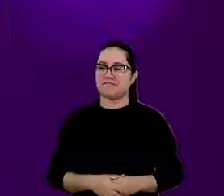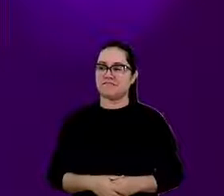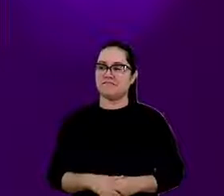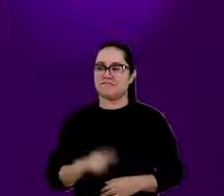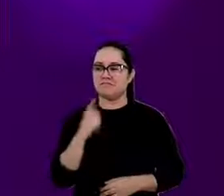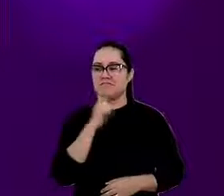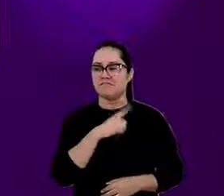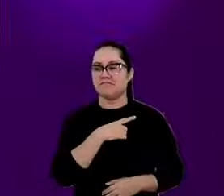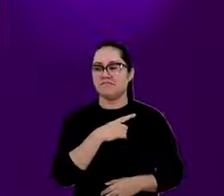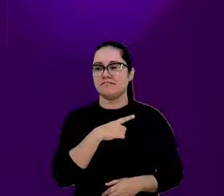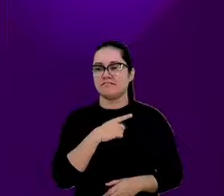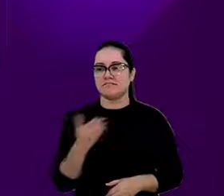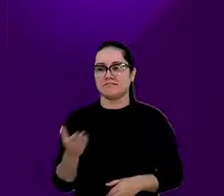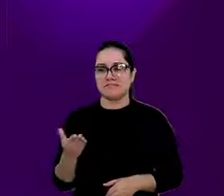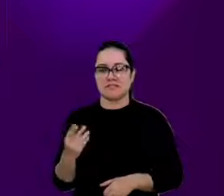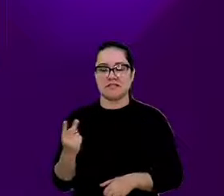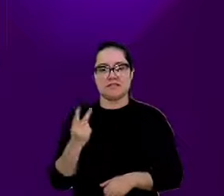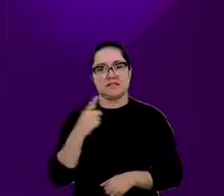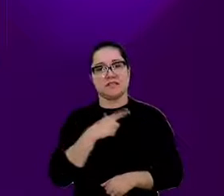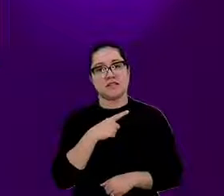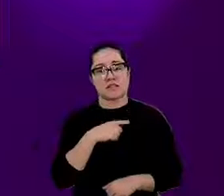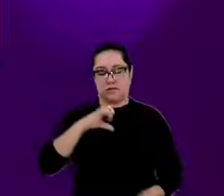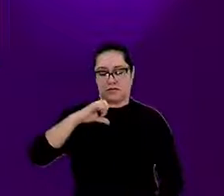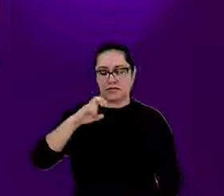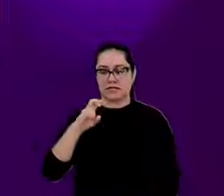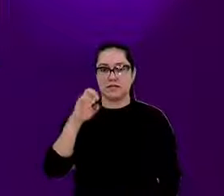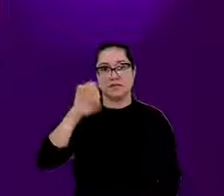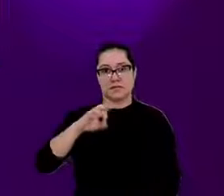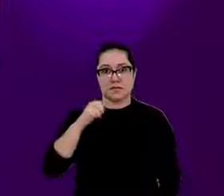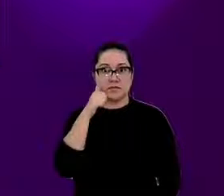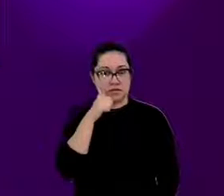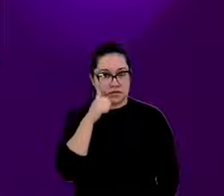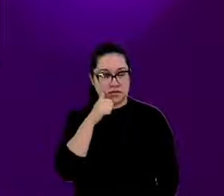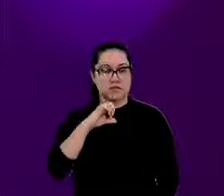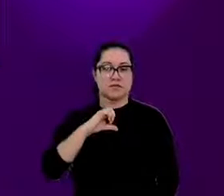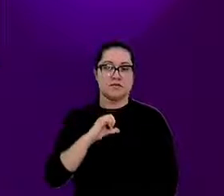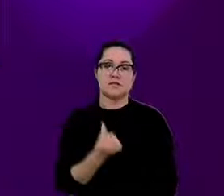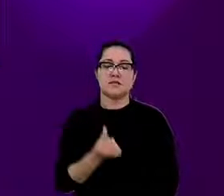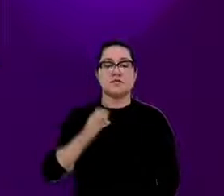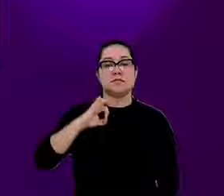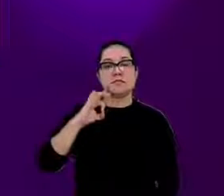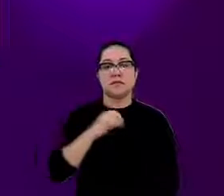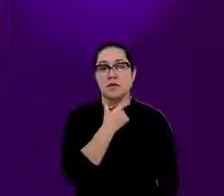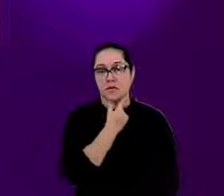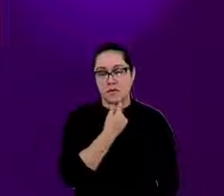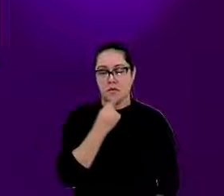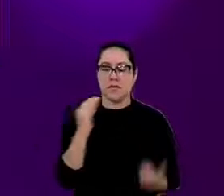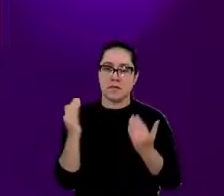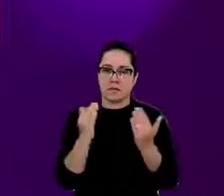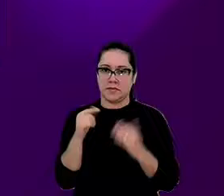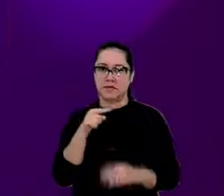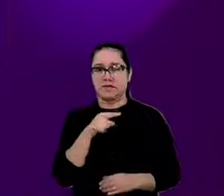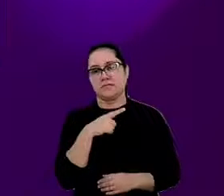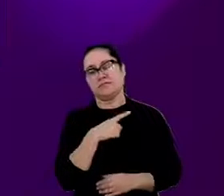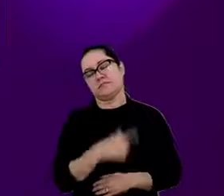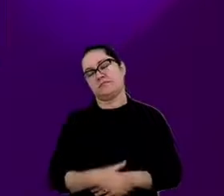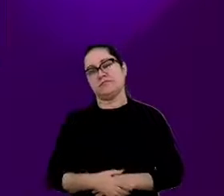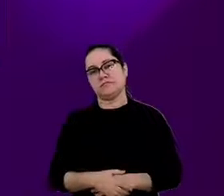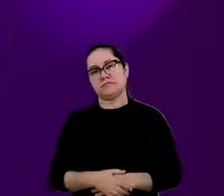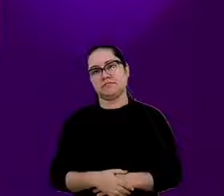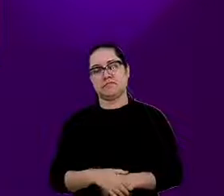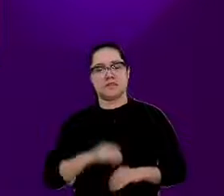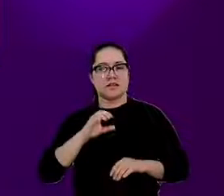valor preditivo negativo de 95% para mulheres e de 96% para os homens, quando a gente compara essa